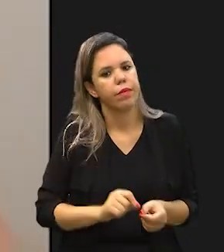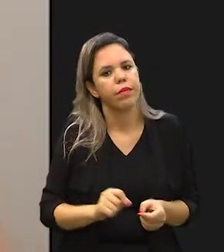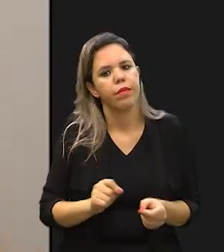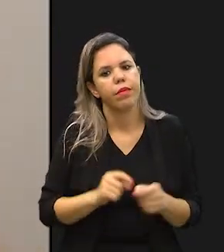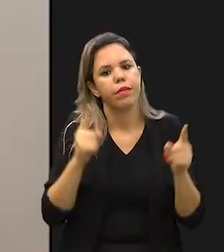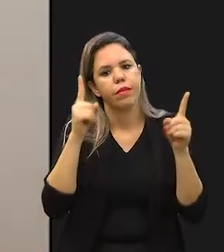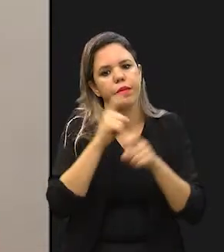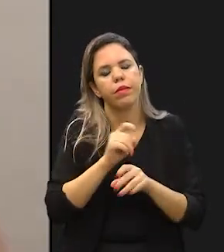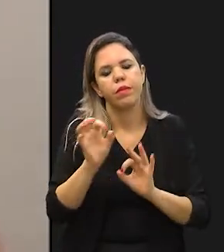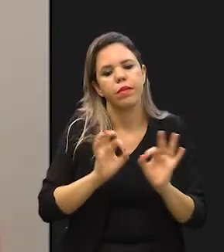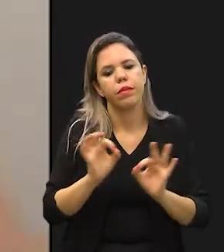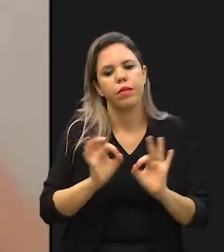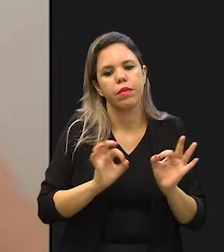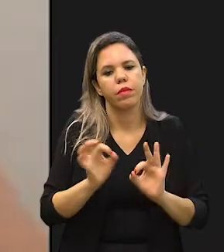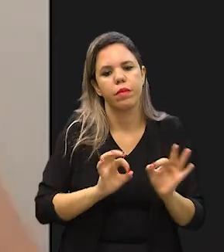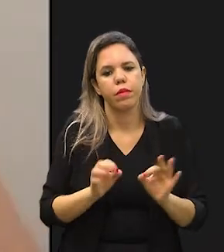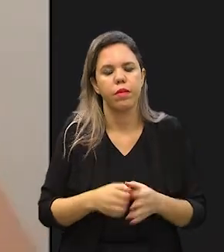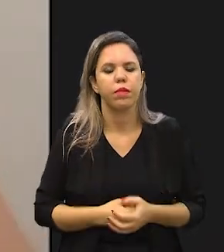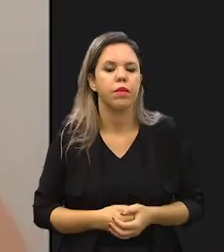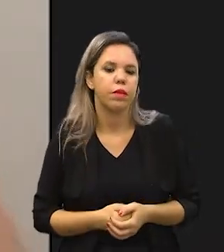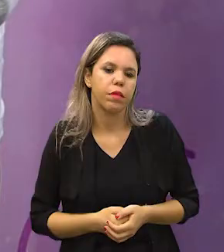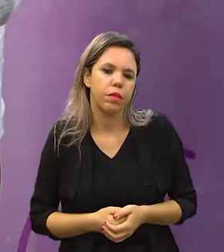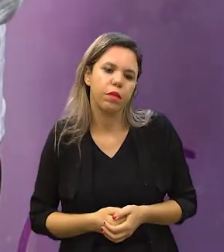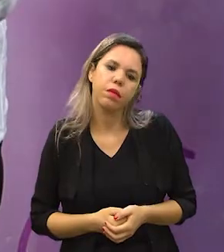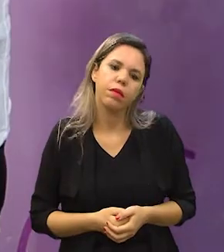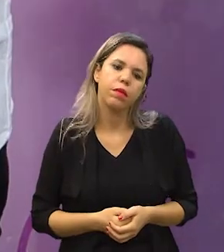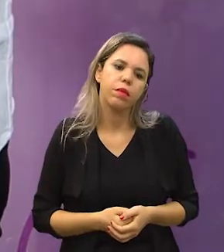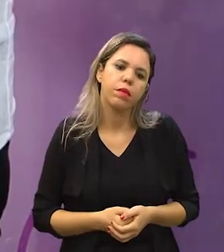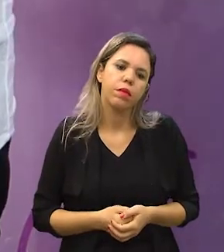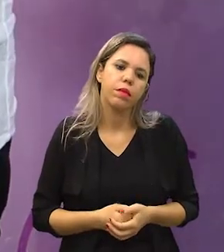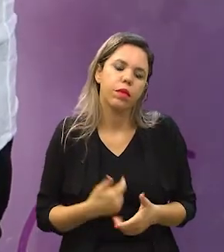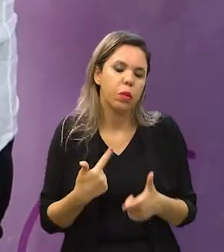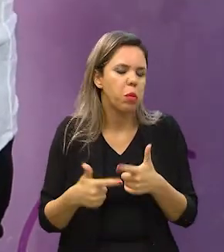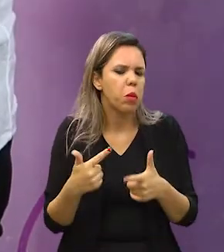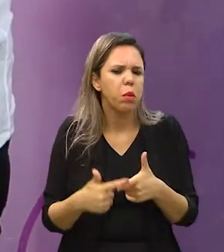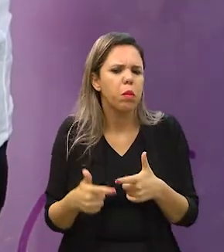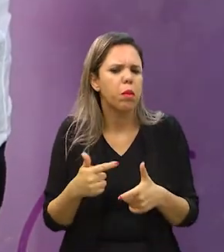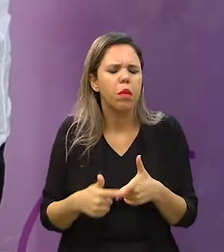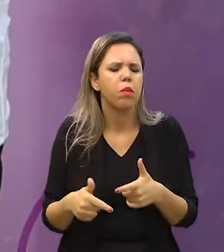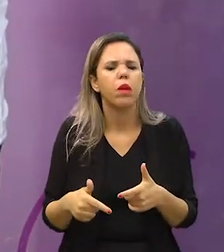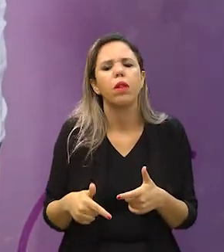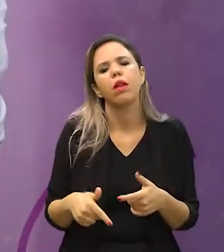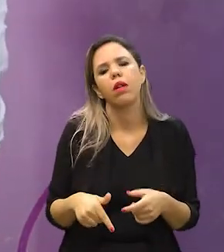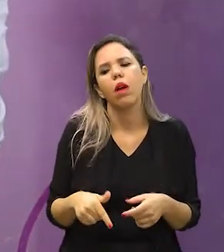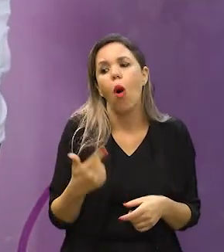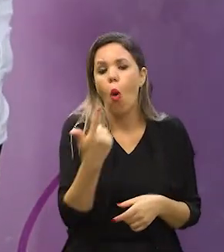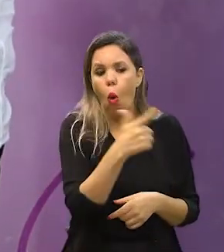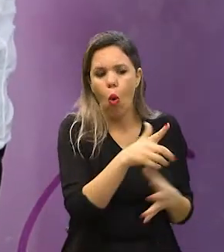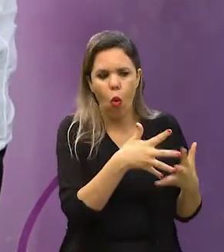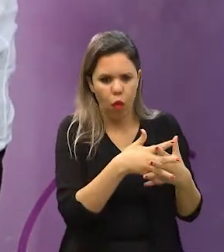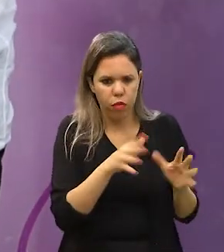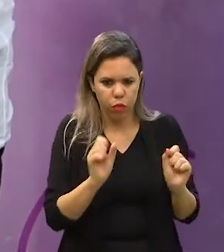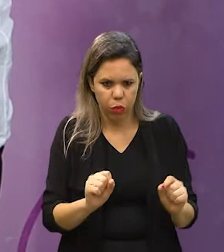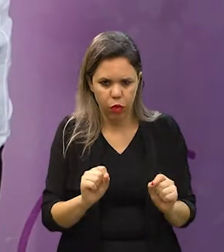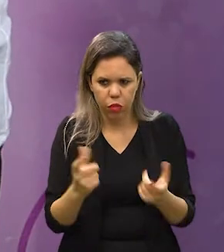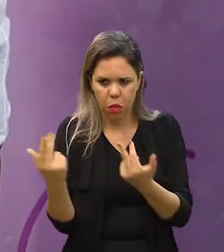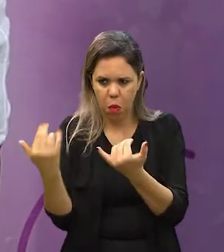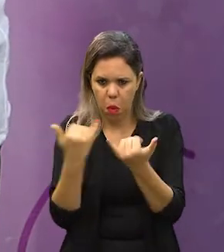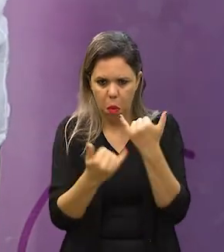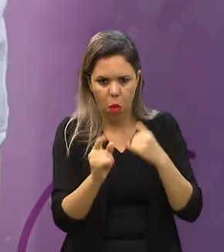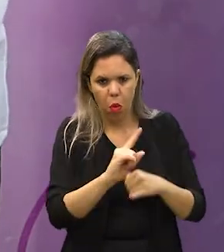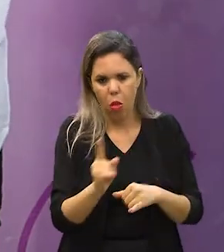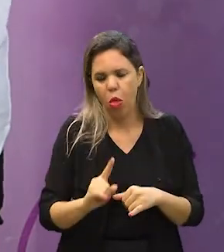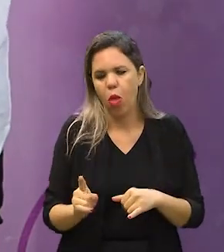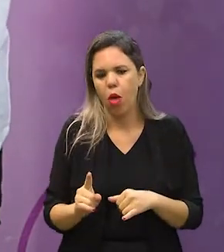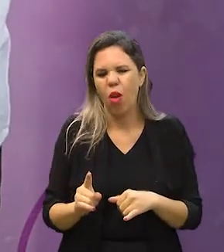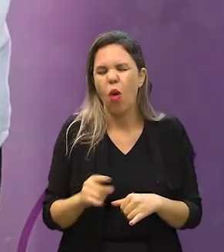Aquela dificuldade na organização e no planejamento. E esse transtorno pode ser confundido com outros transtornos ou